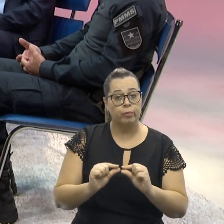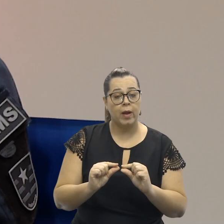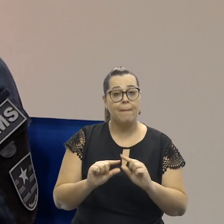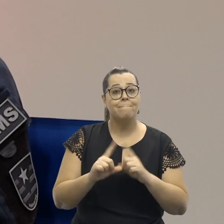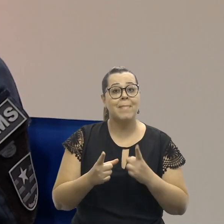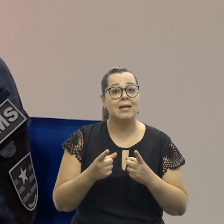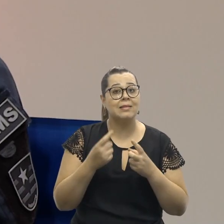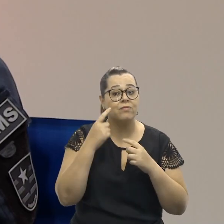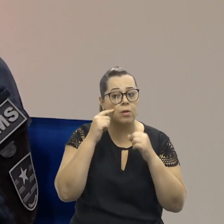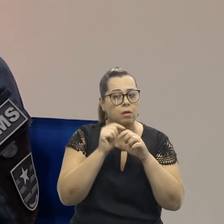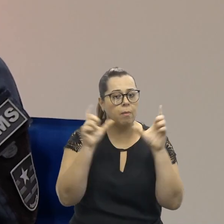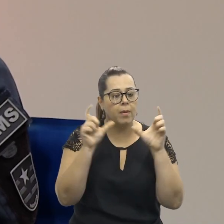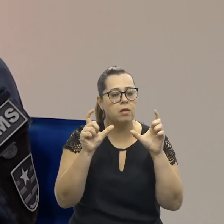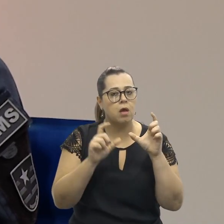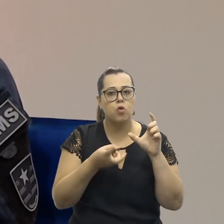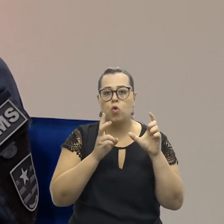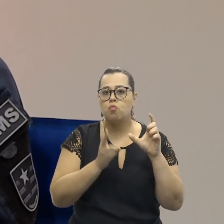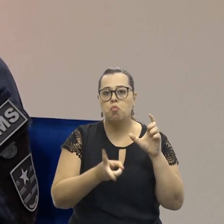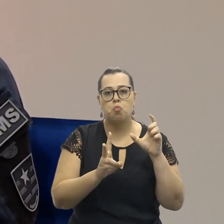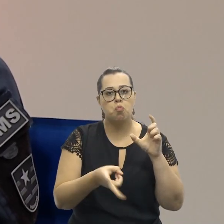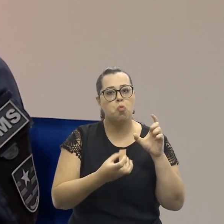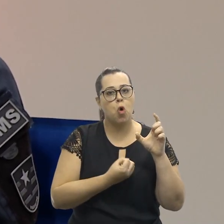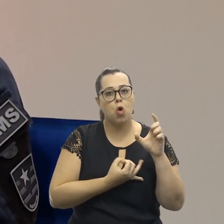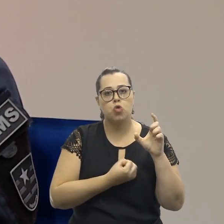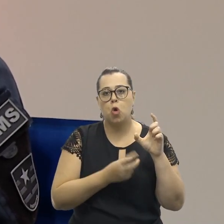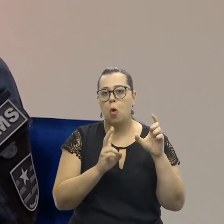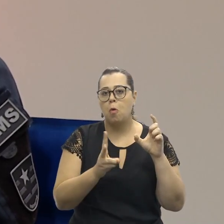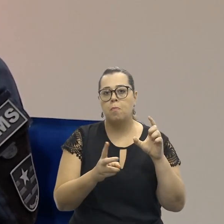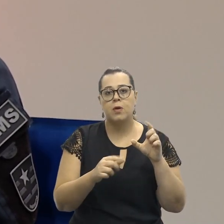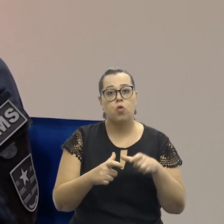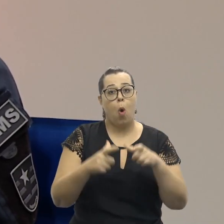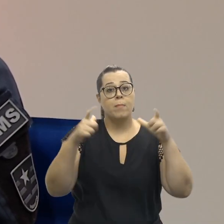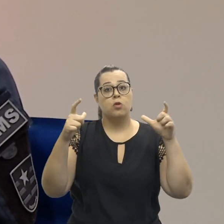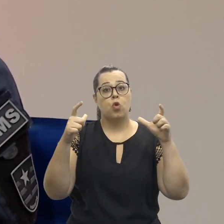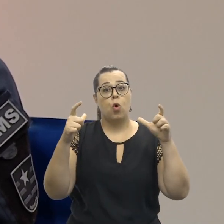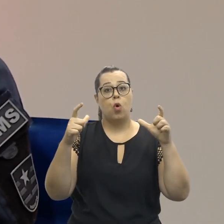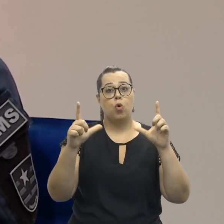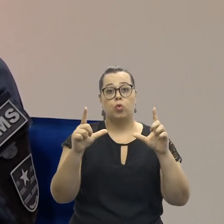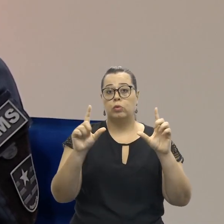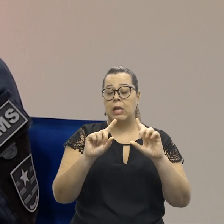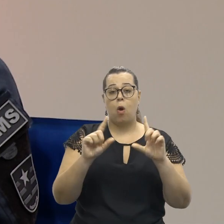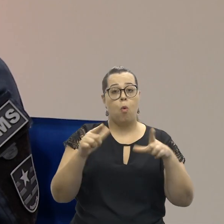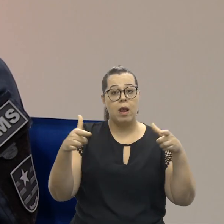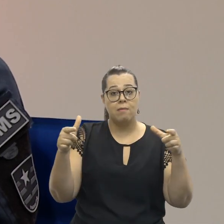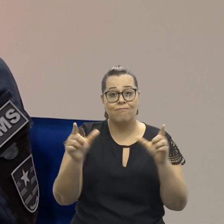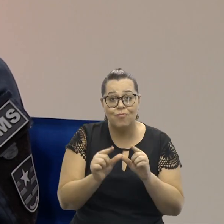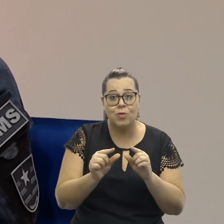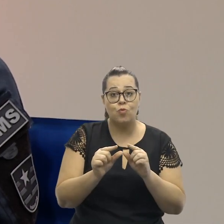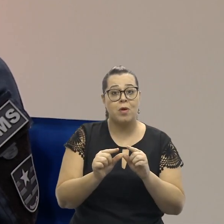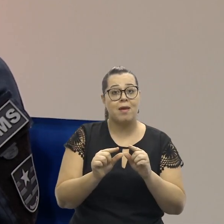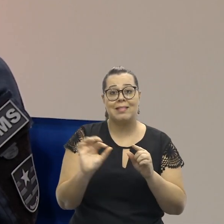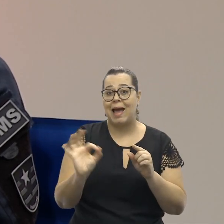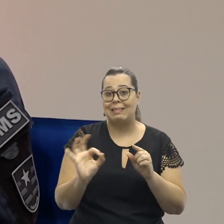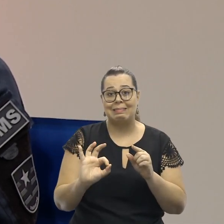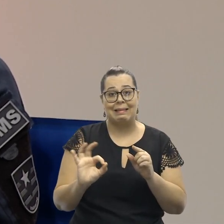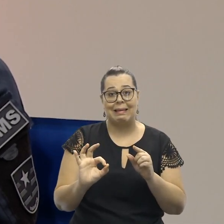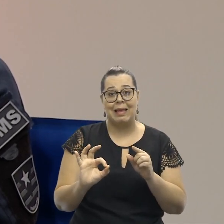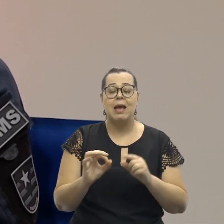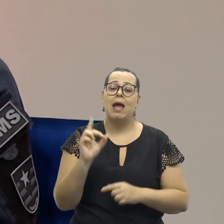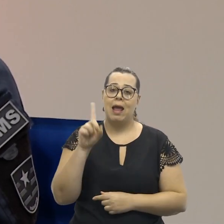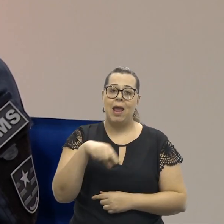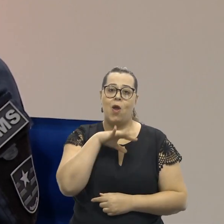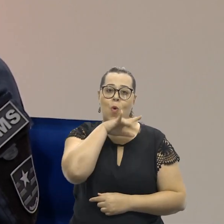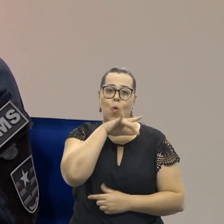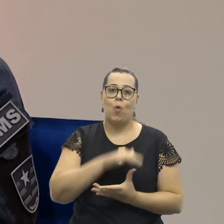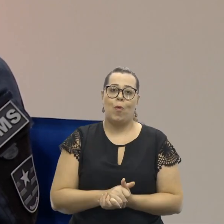que impressiona é que esse número tem se mantido. Ele não tem reduzido nem diminuído. Ele tem se mantido numa média, o que é muito ruim. A gente costuma